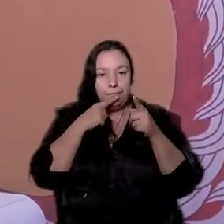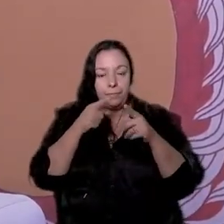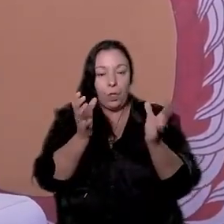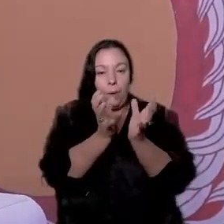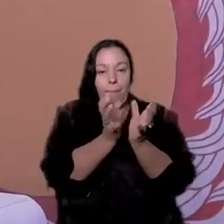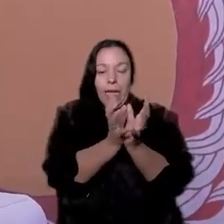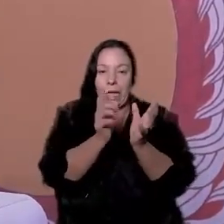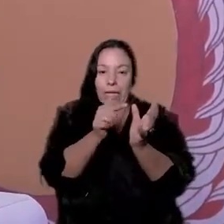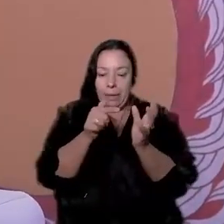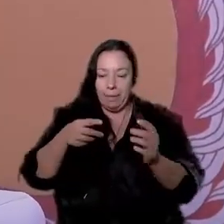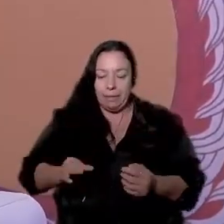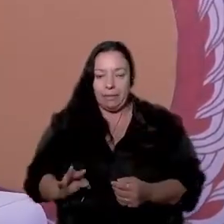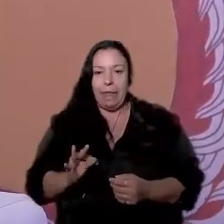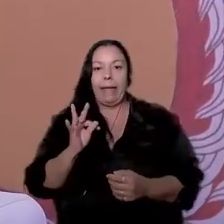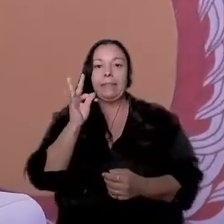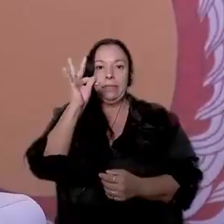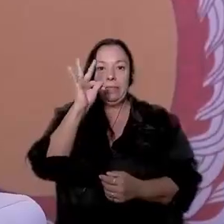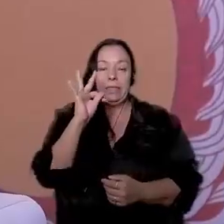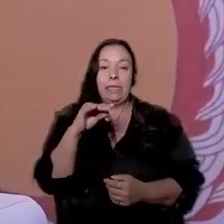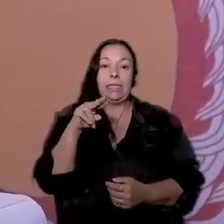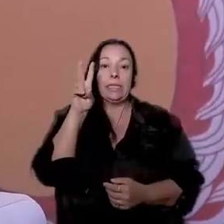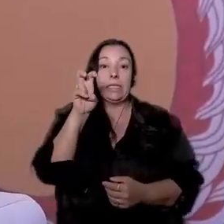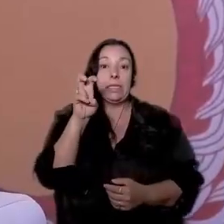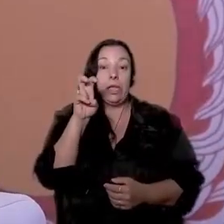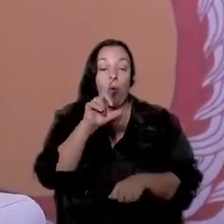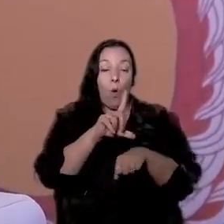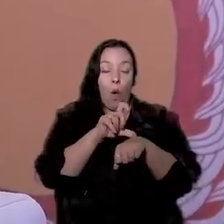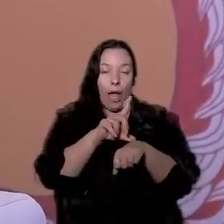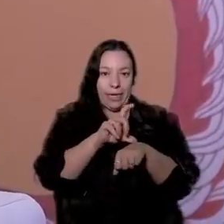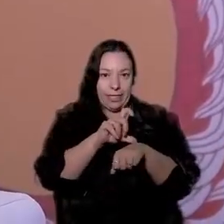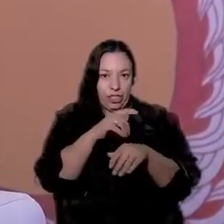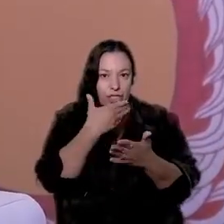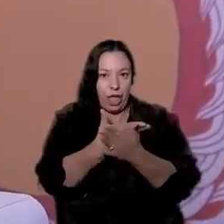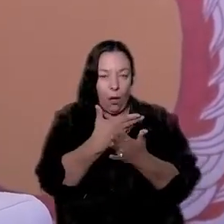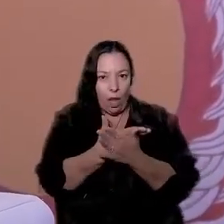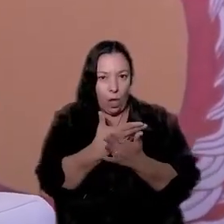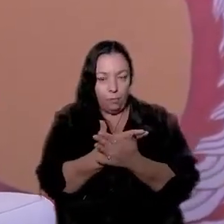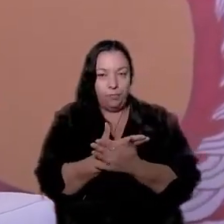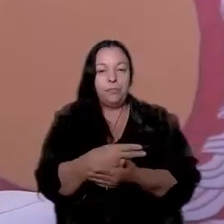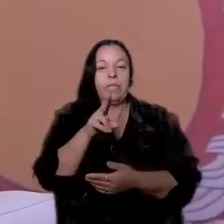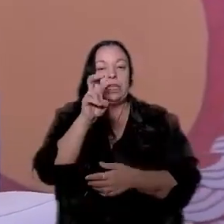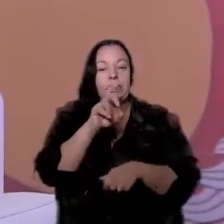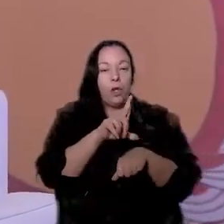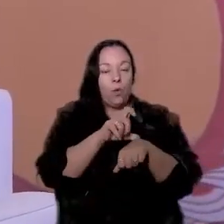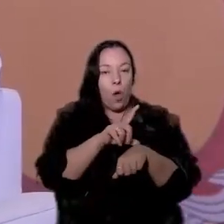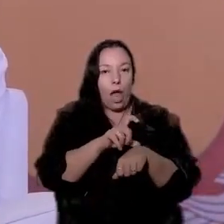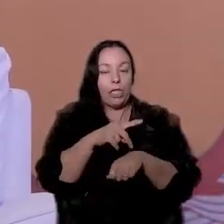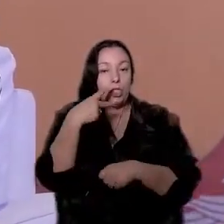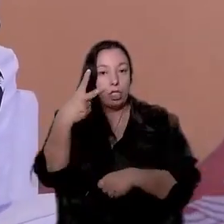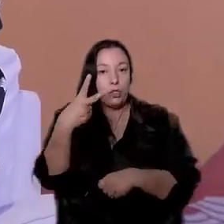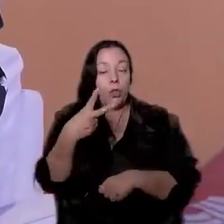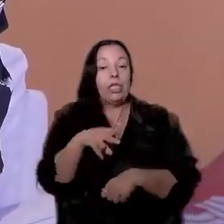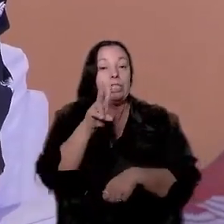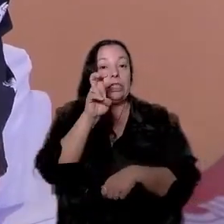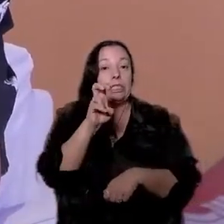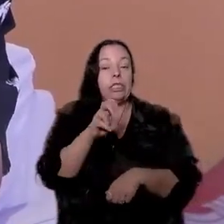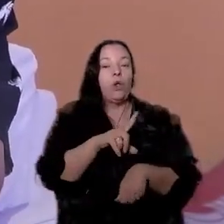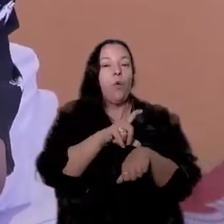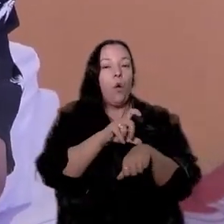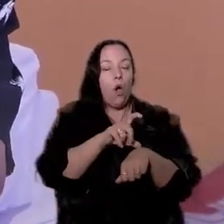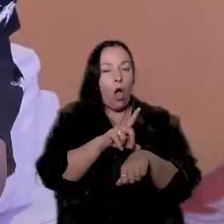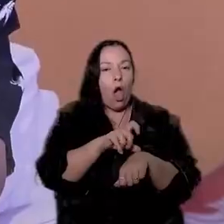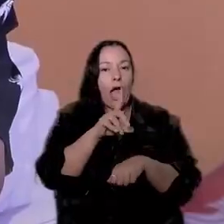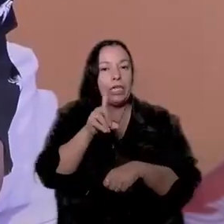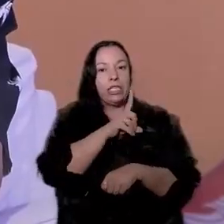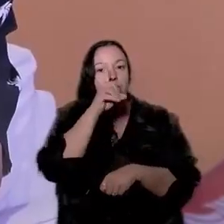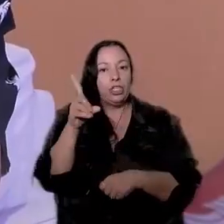Então, vão ser 5 horas de aulões. 5 horas no dia 2, 5 horas no dia 3. Para que todos possam